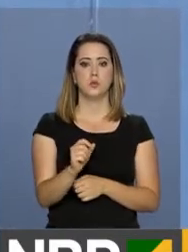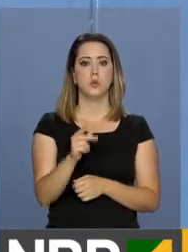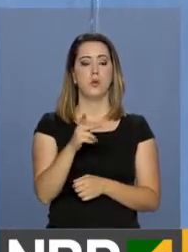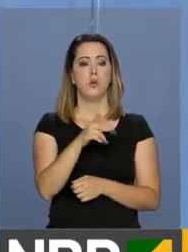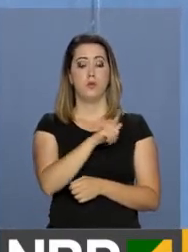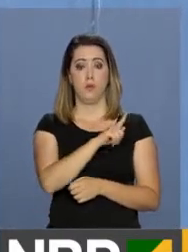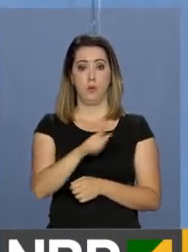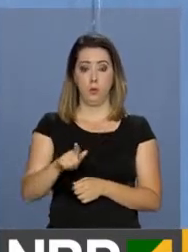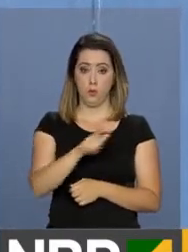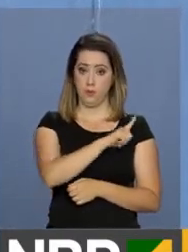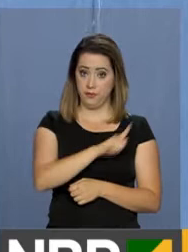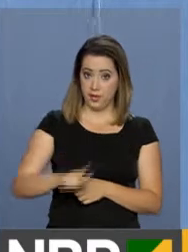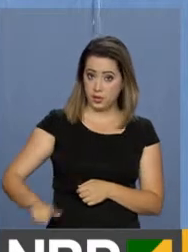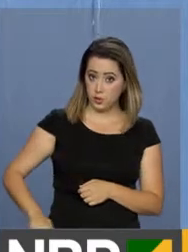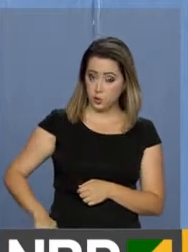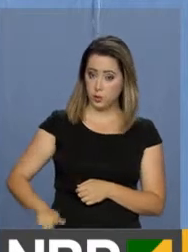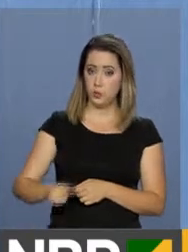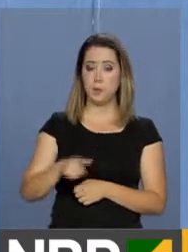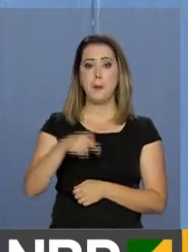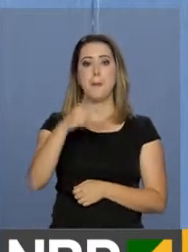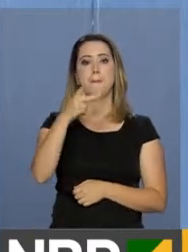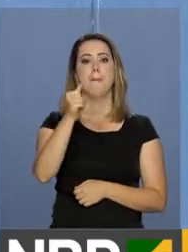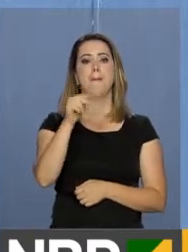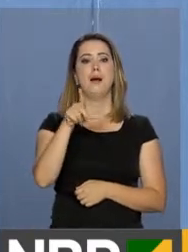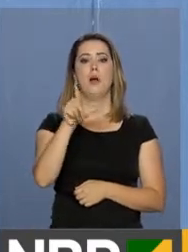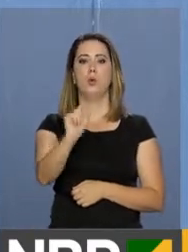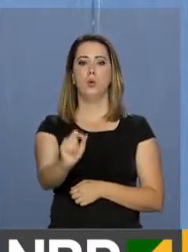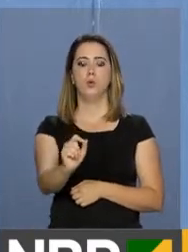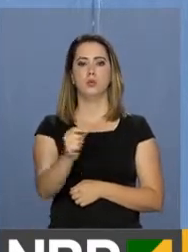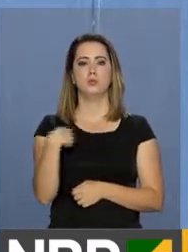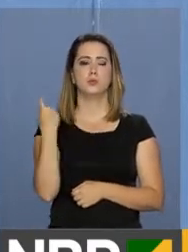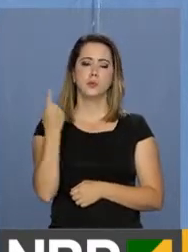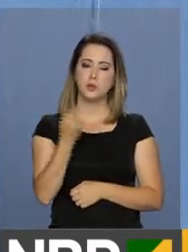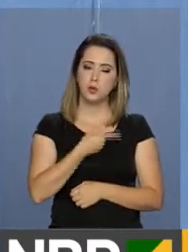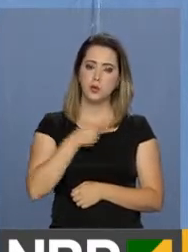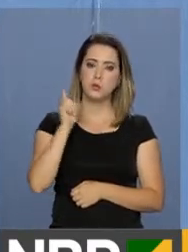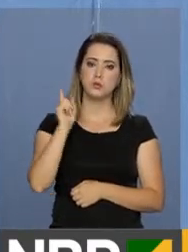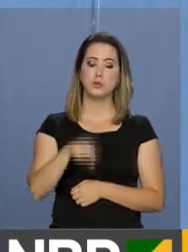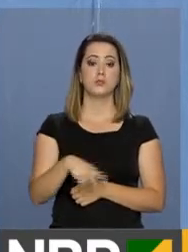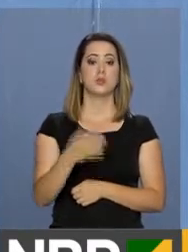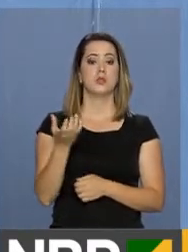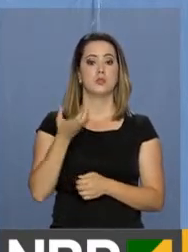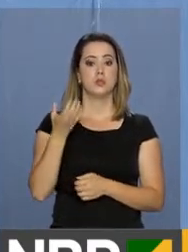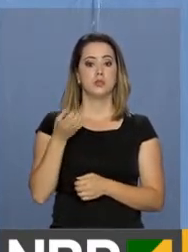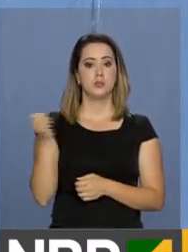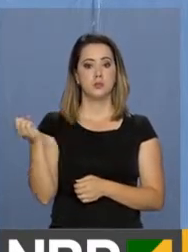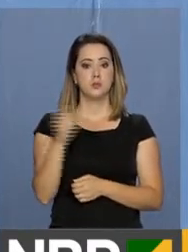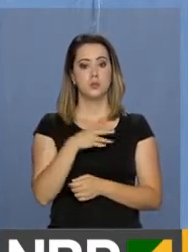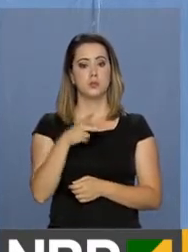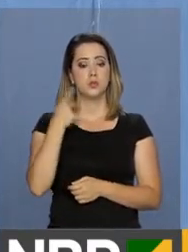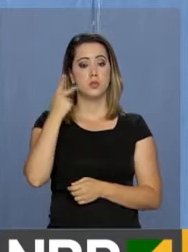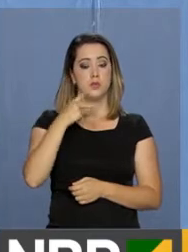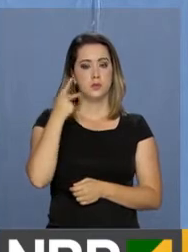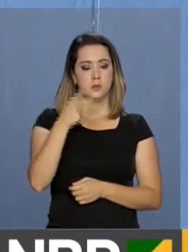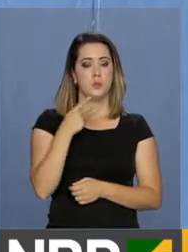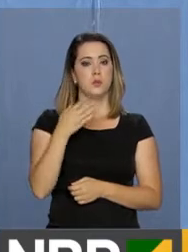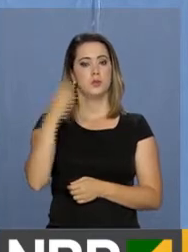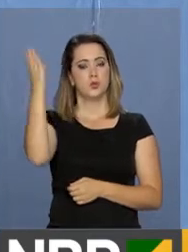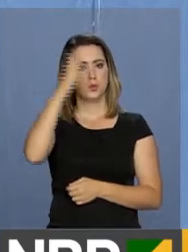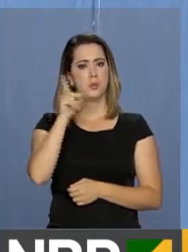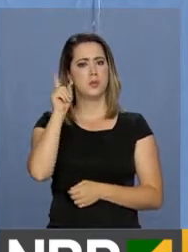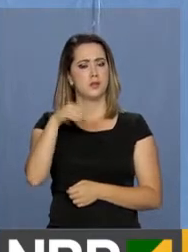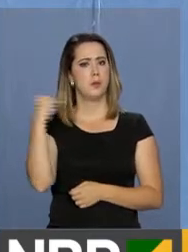Hartung, que para todos nós, para vocês com certeza, mas para todos nós que queremos uma nova política no Brasil, é uma